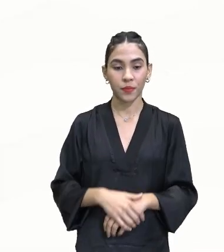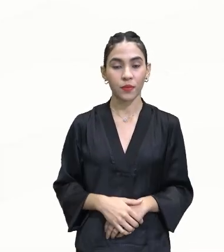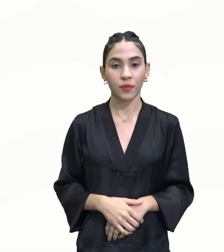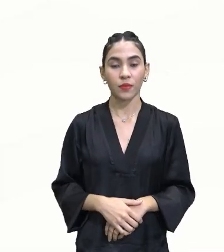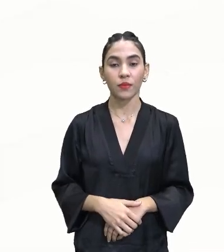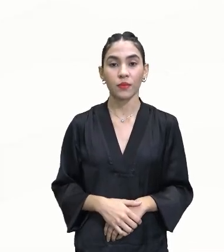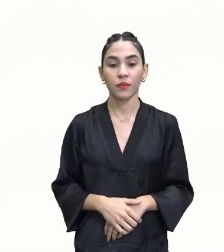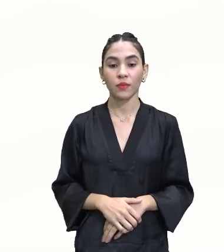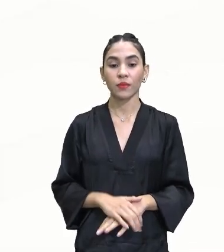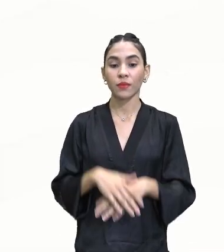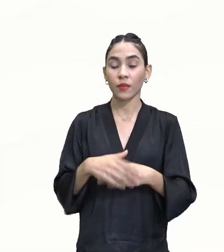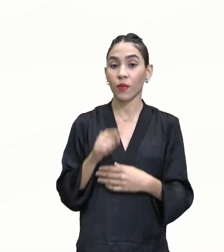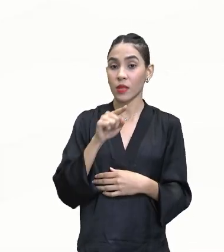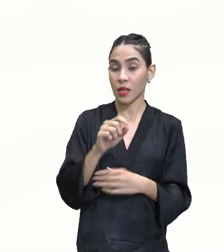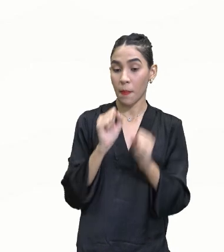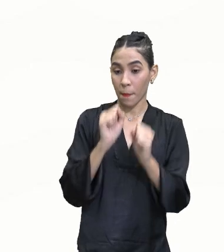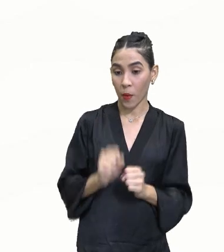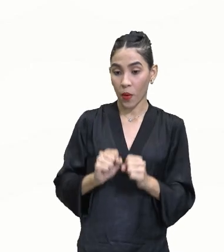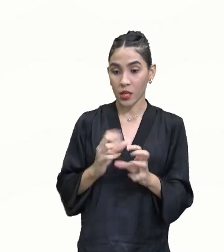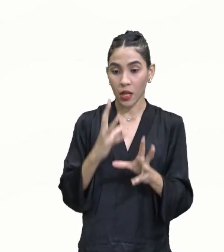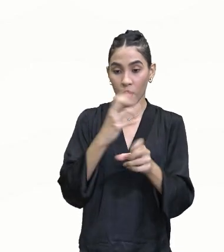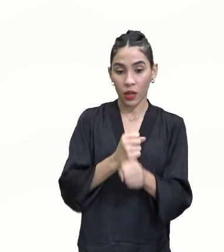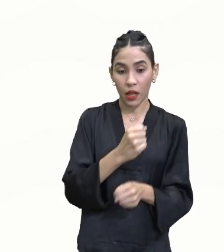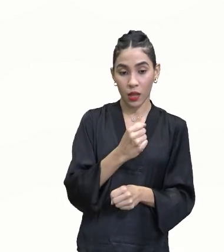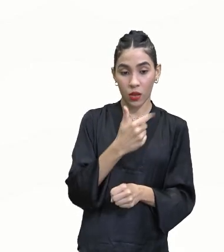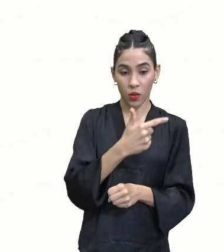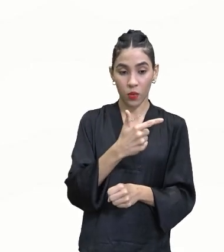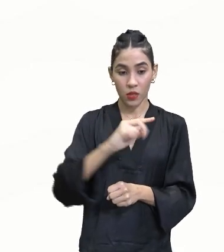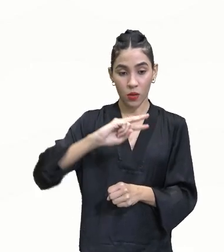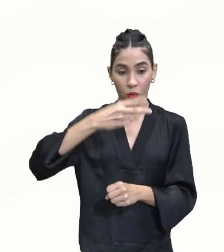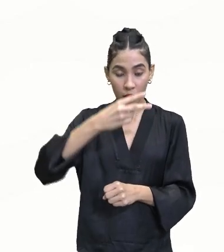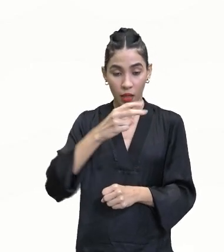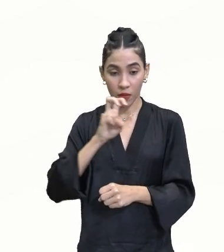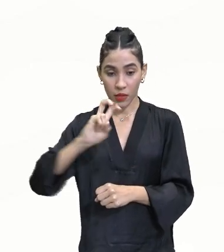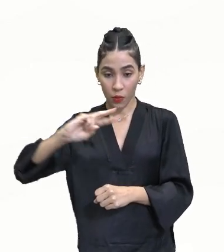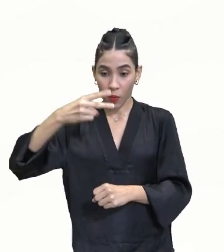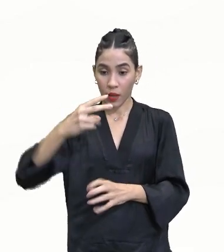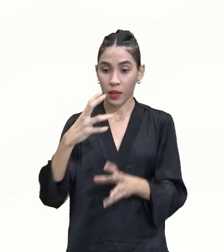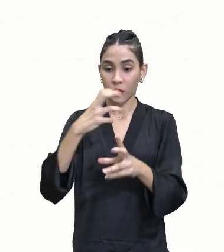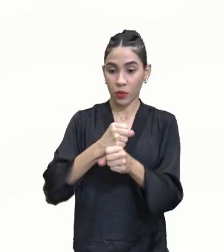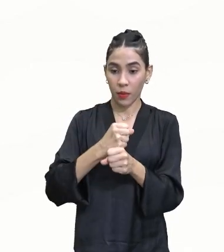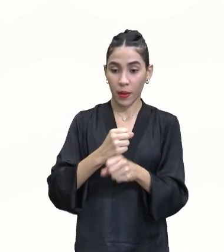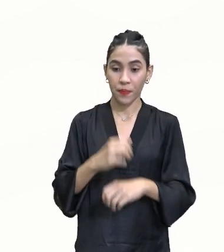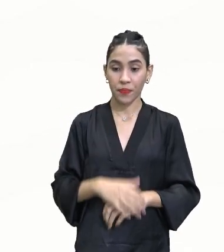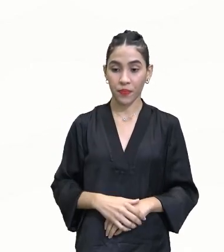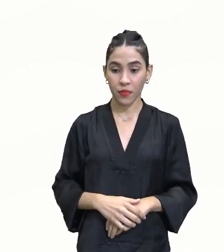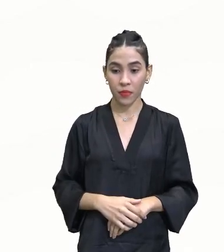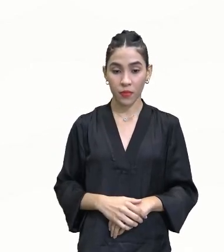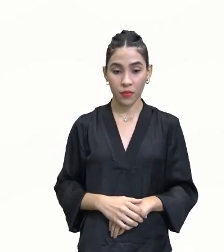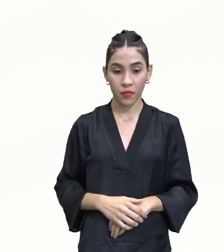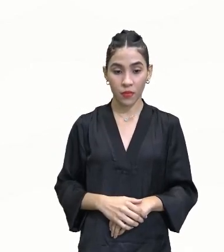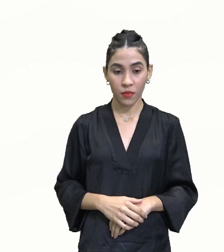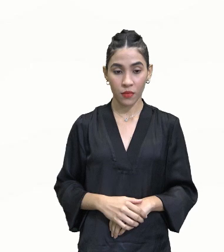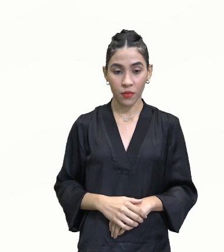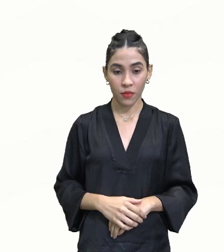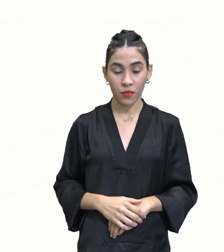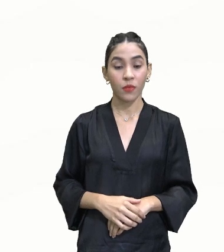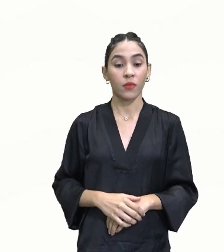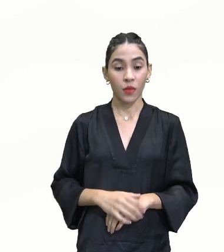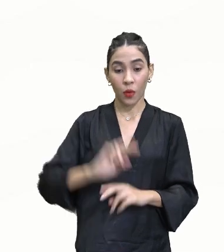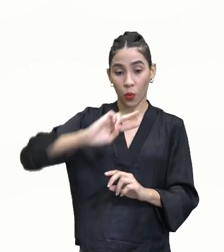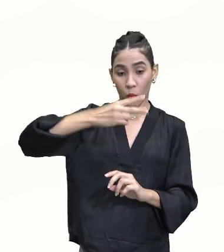certo? Você pode logo calcular 12 ao quadrado e 5 ao quadrado, fazer a soma. E esse quadrado aqui, ó, passa para